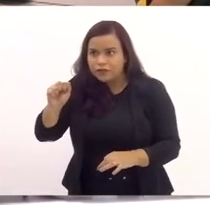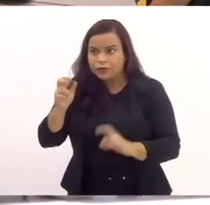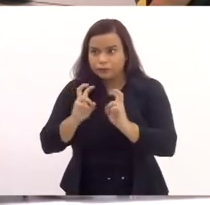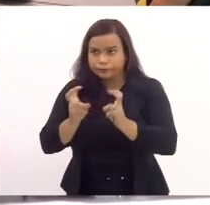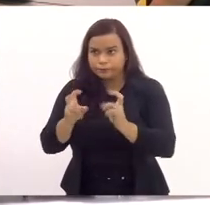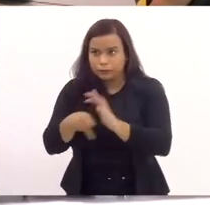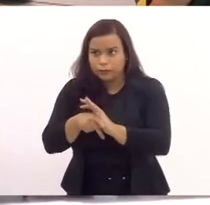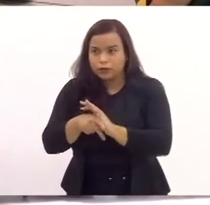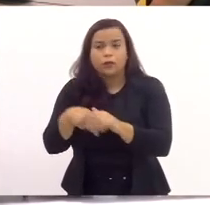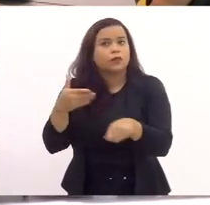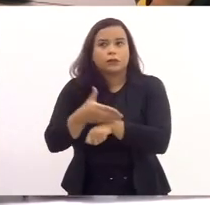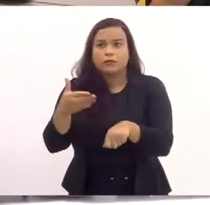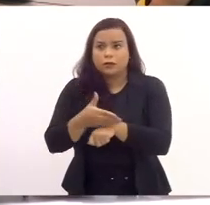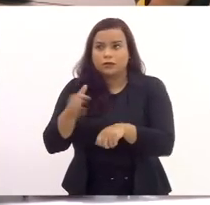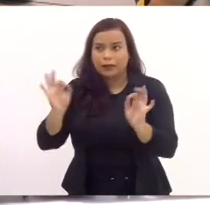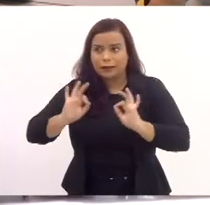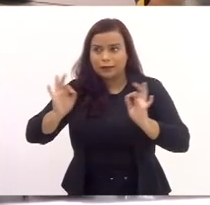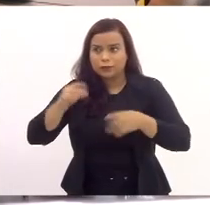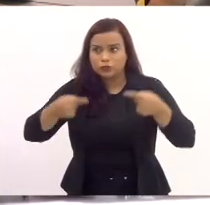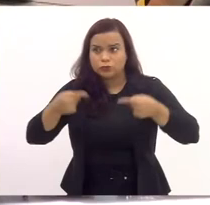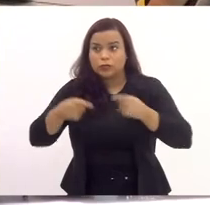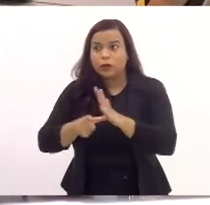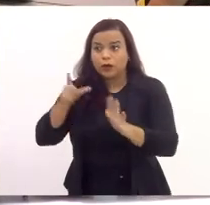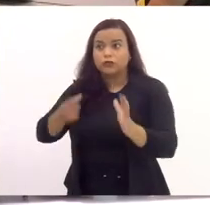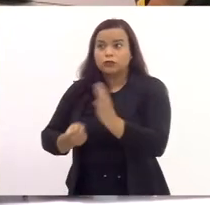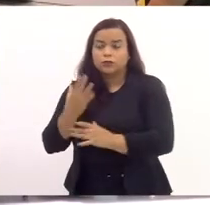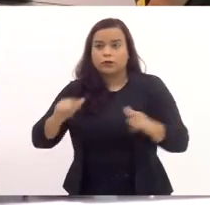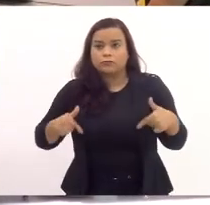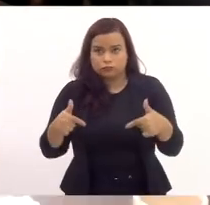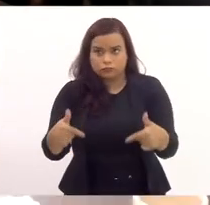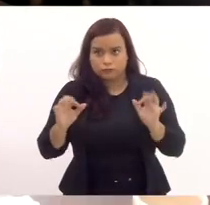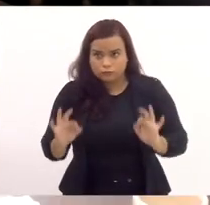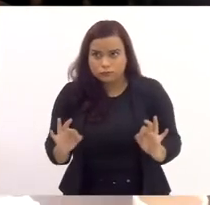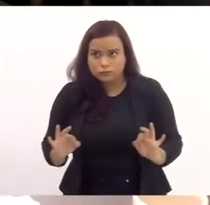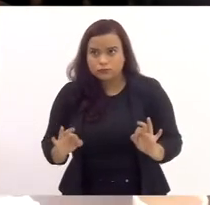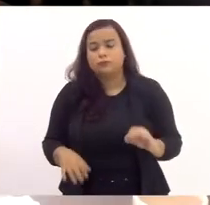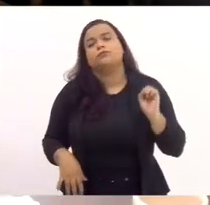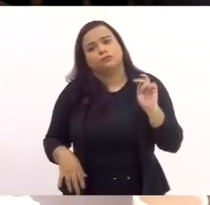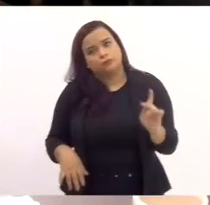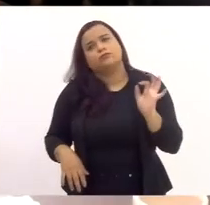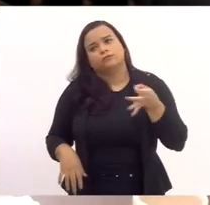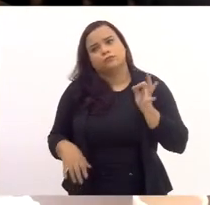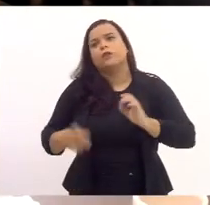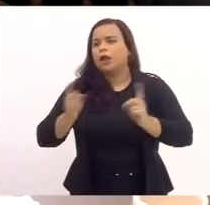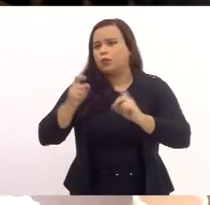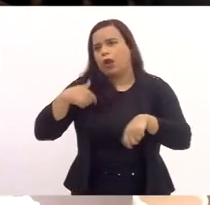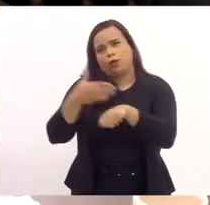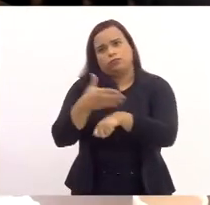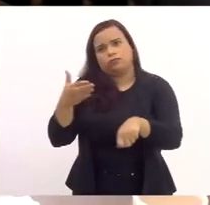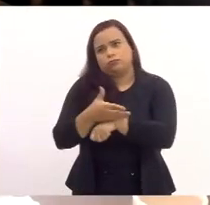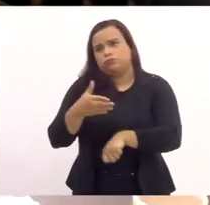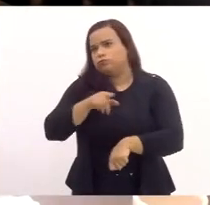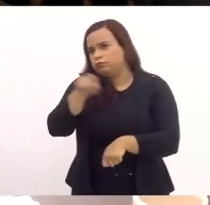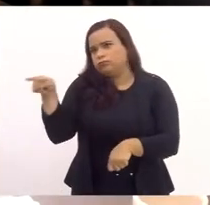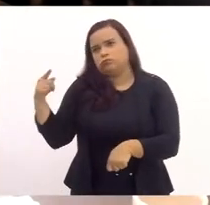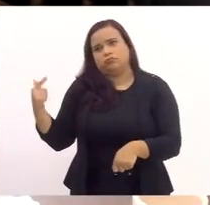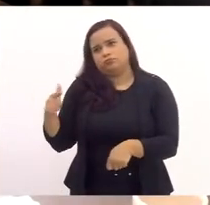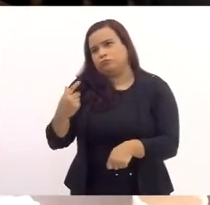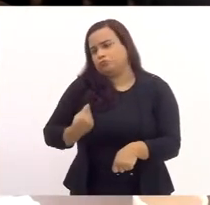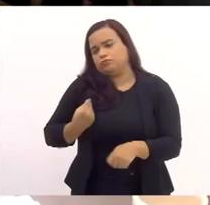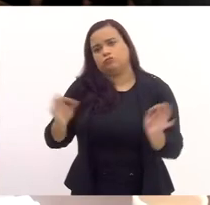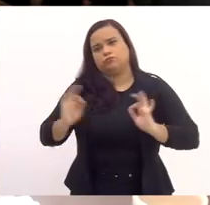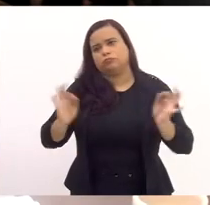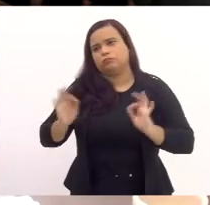antes da elaboração desse projeto de força-tarefa, ok? Isso. Tá. Pelo menos da reunião que eu participei, não participou